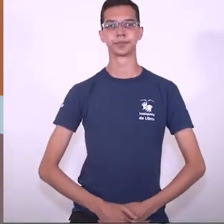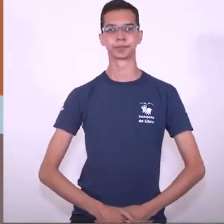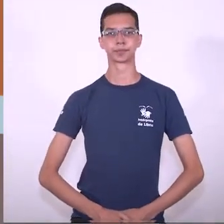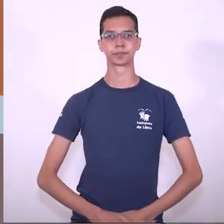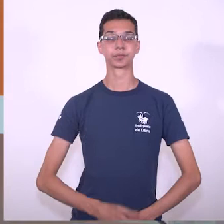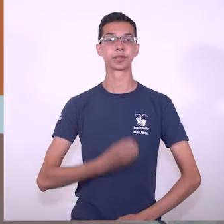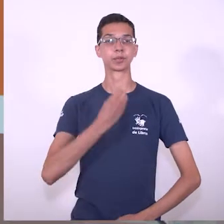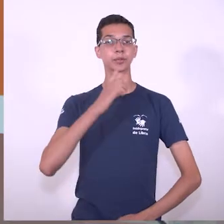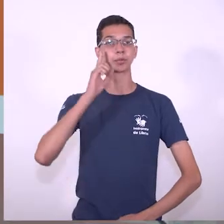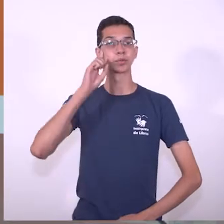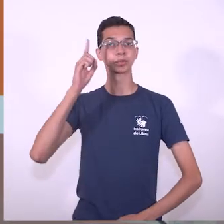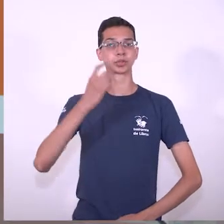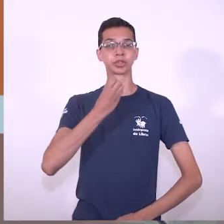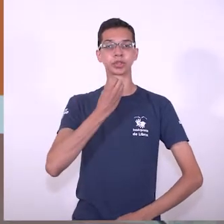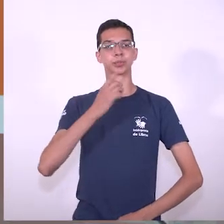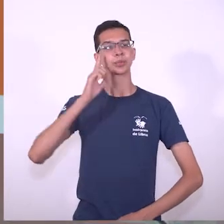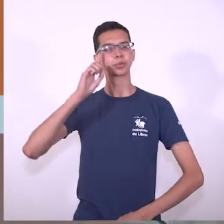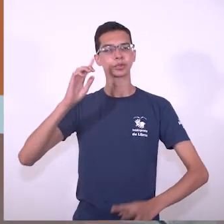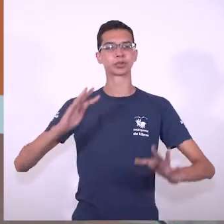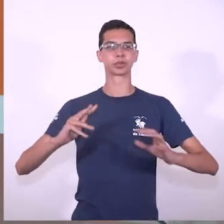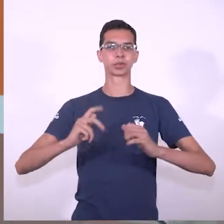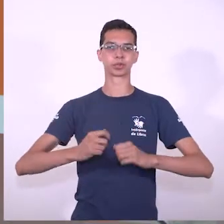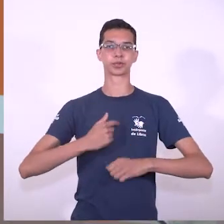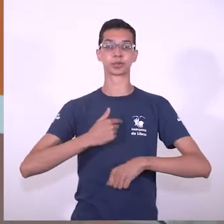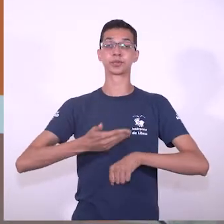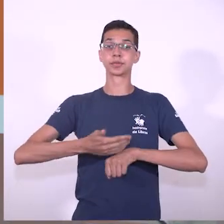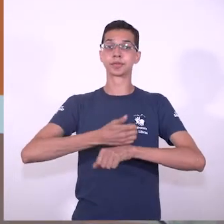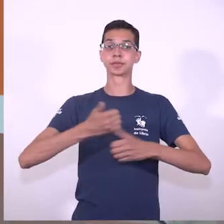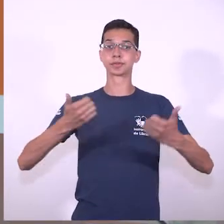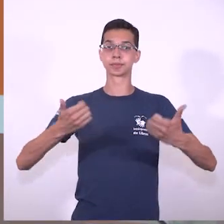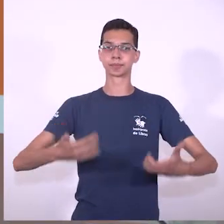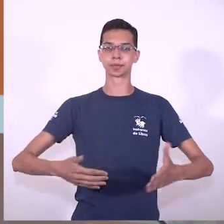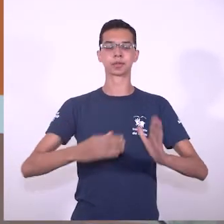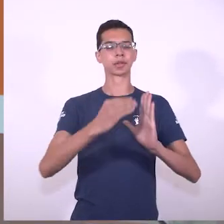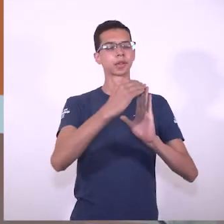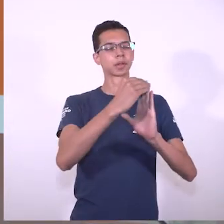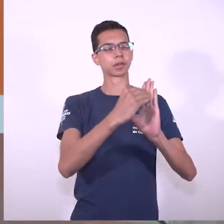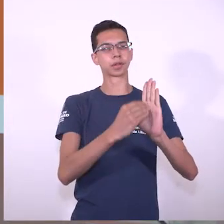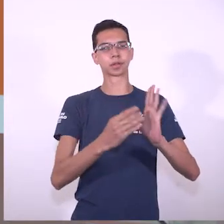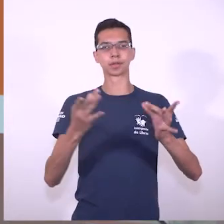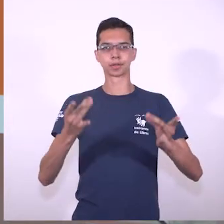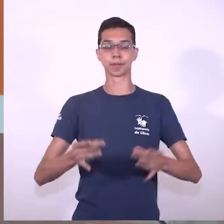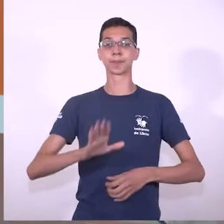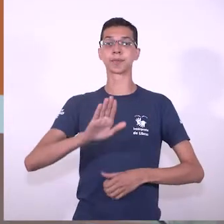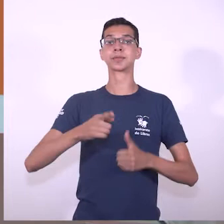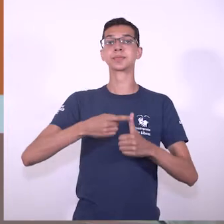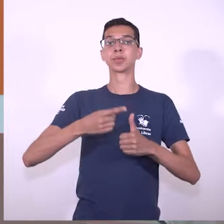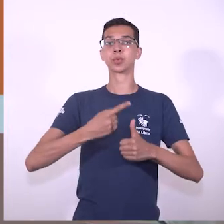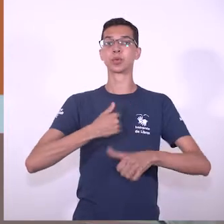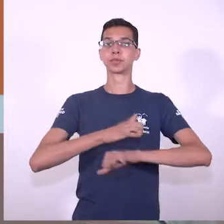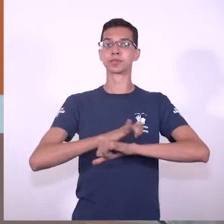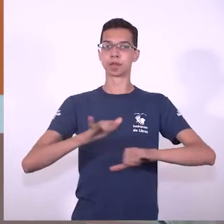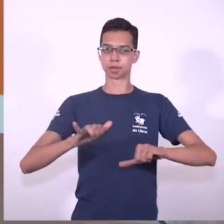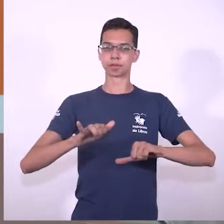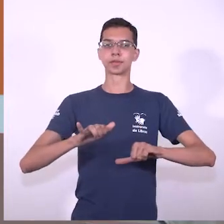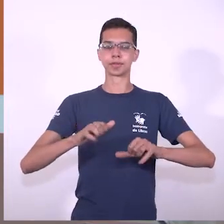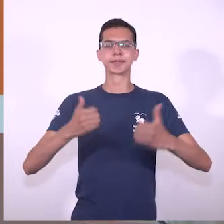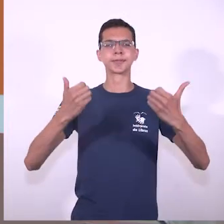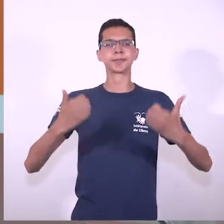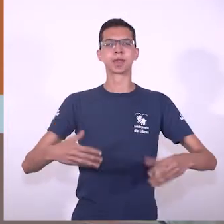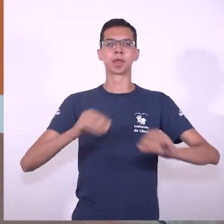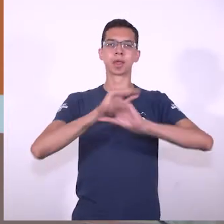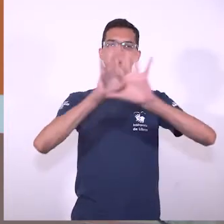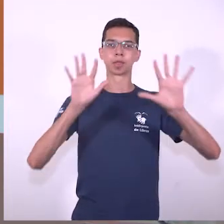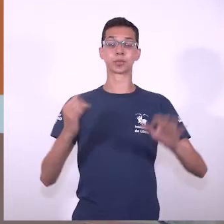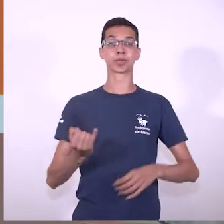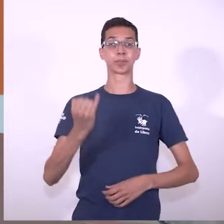falar especificamente sobre o protocolo, eu queria primeiro deixar claro a importância do paciente procurar a